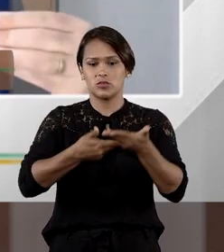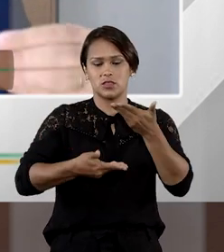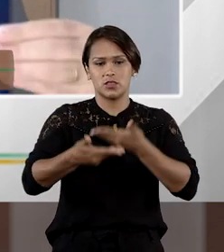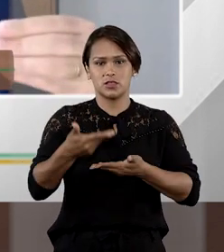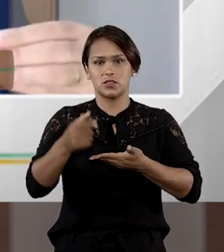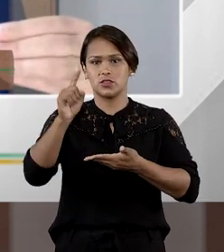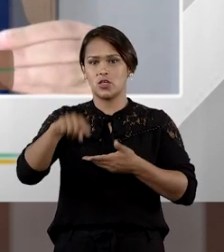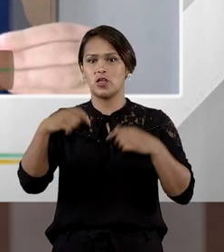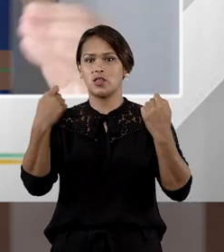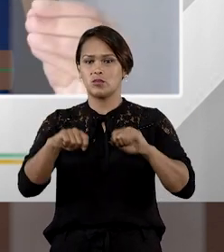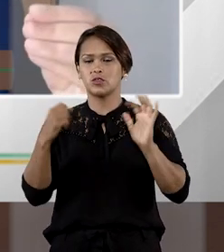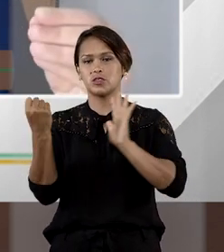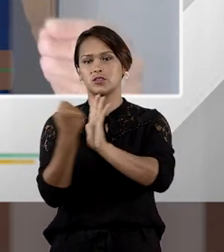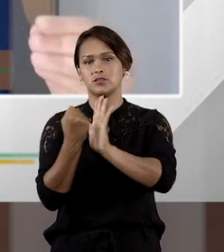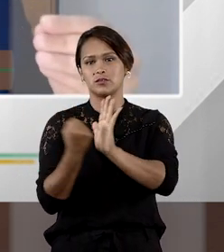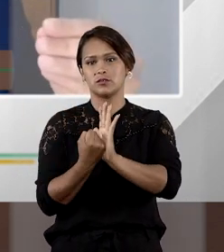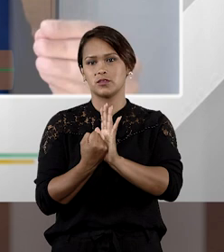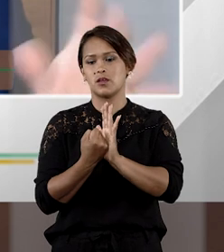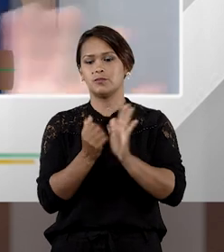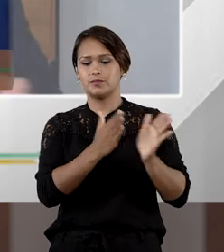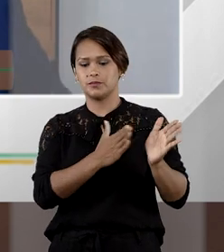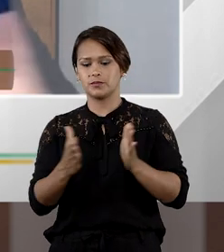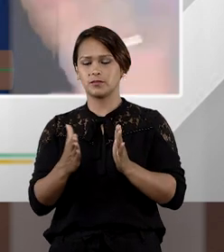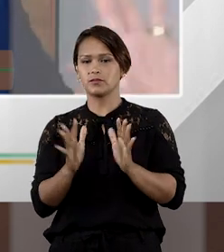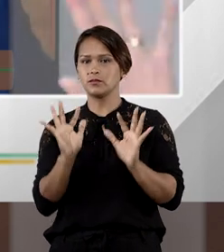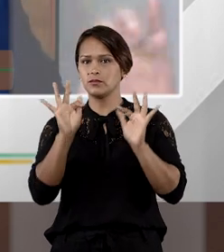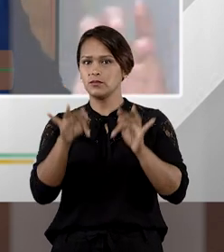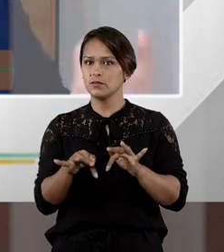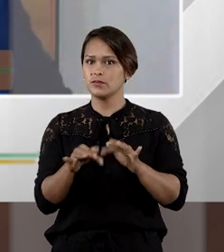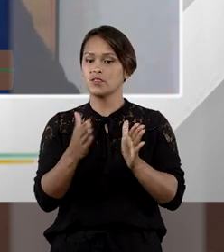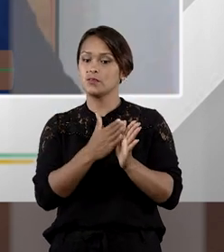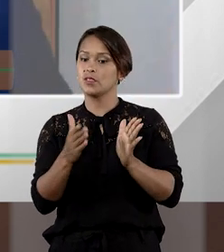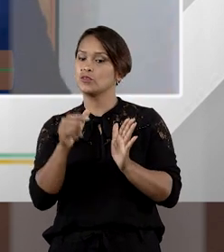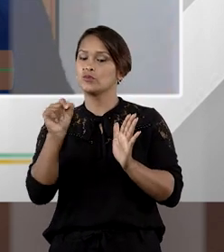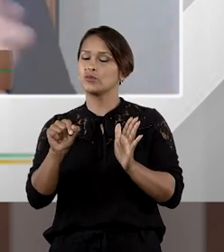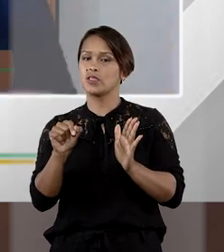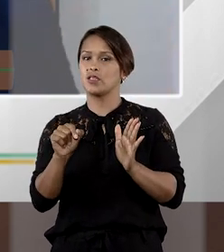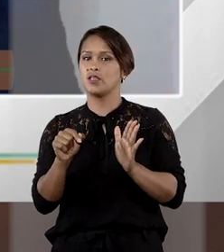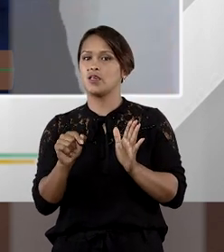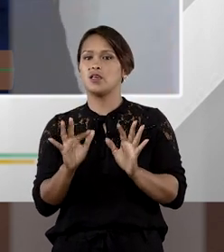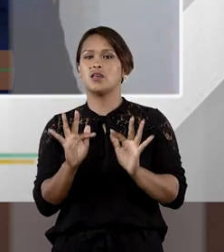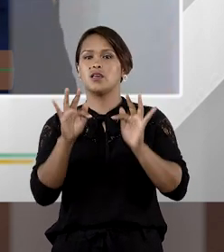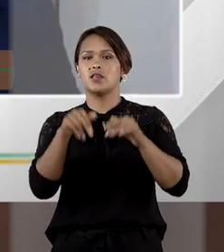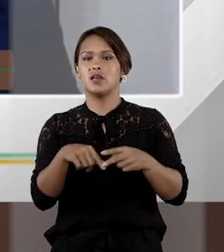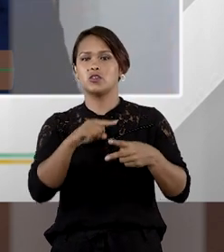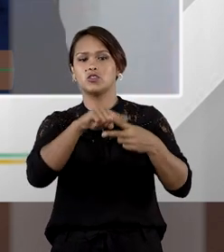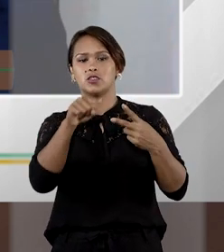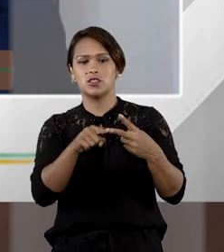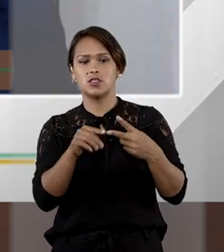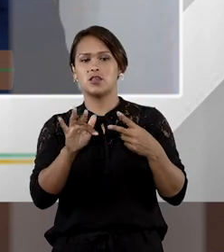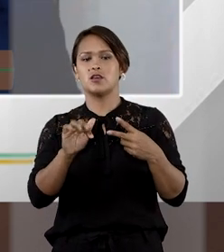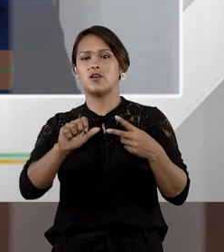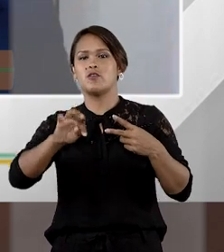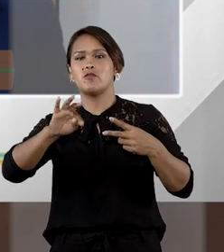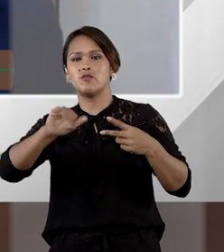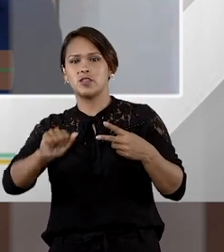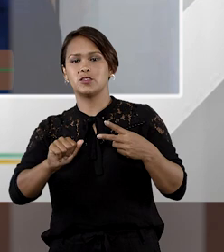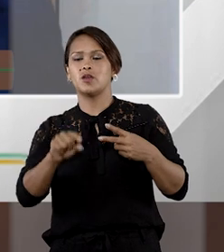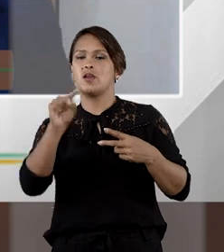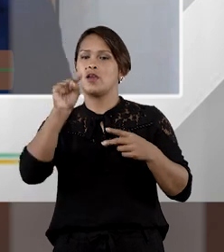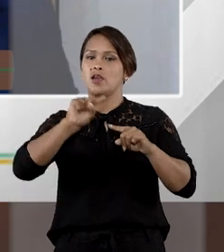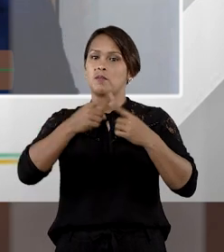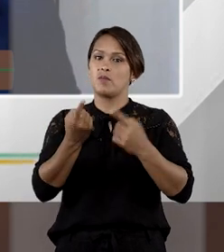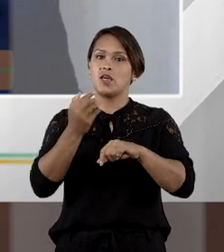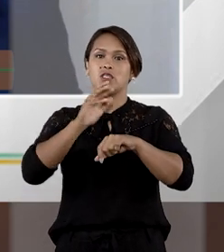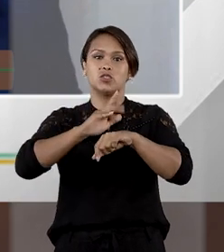transitório, e devem ser fixados por prazo determinado, mas não fala qual é o prazo. E aí a última pergunta da Fátima. Exceto